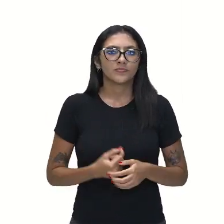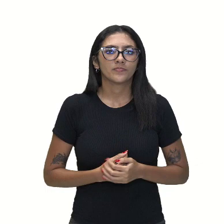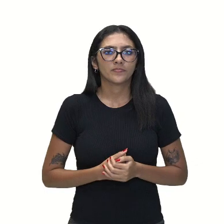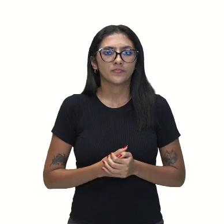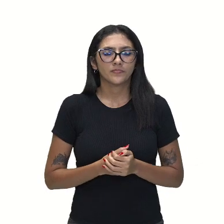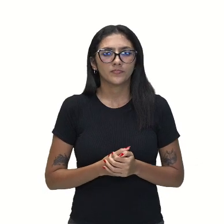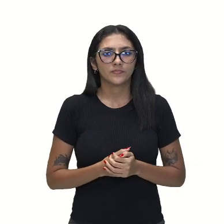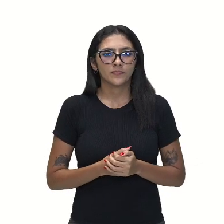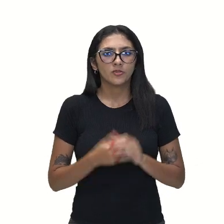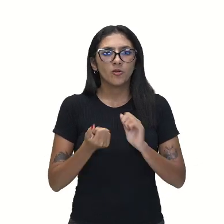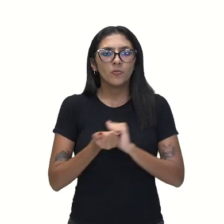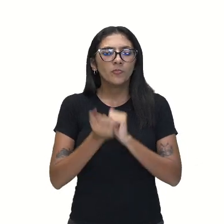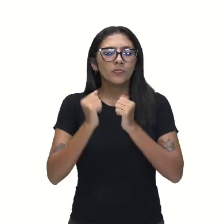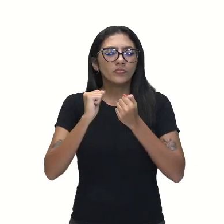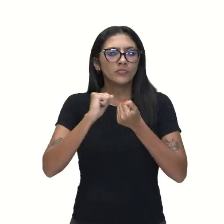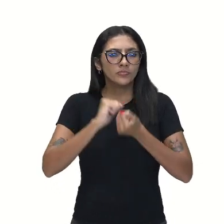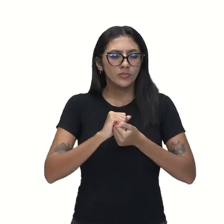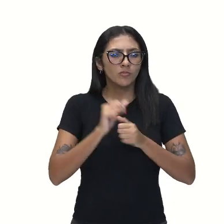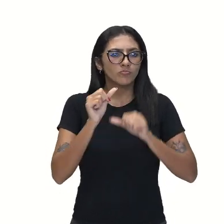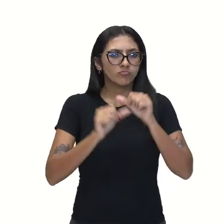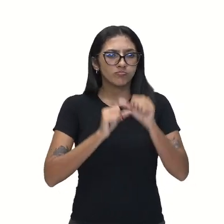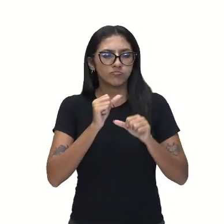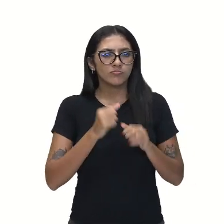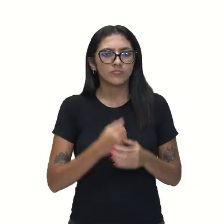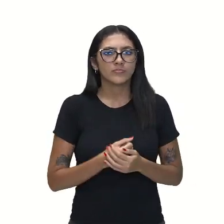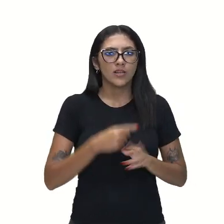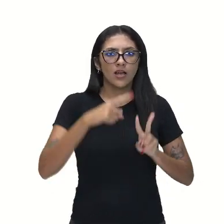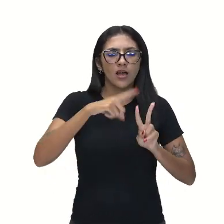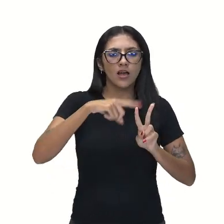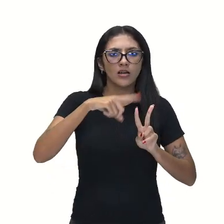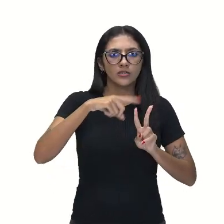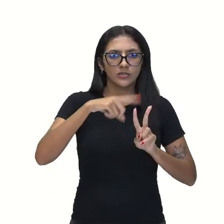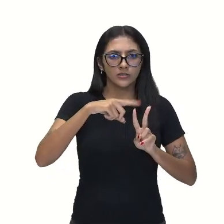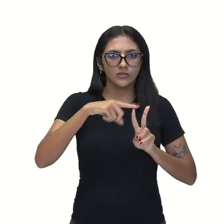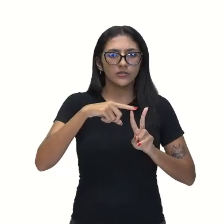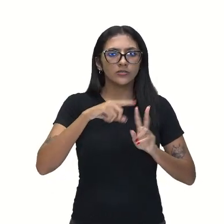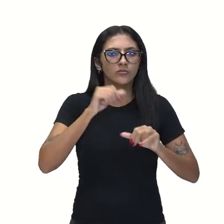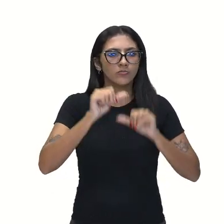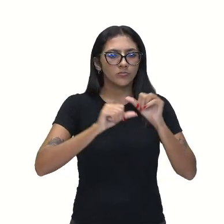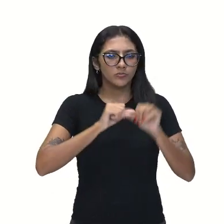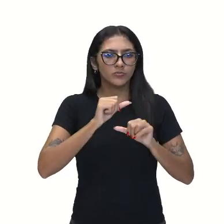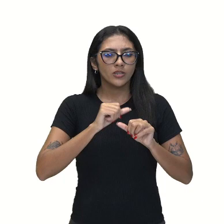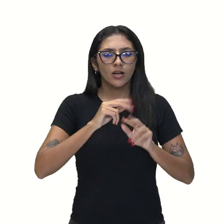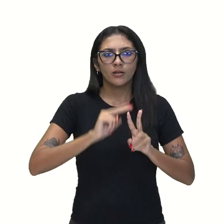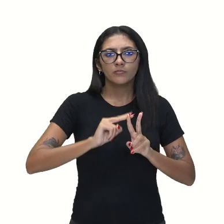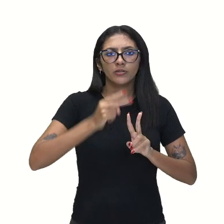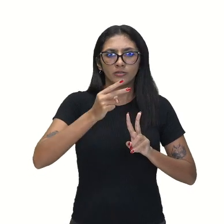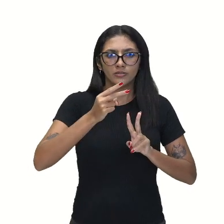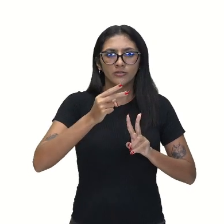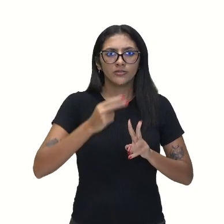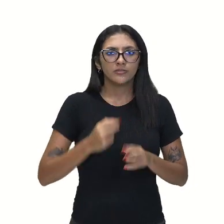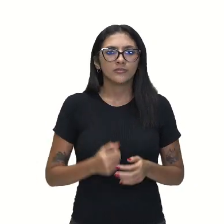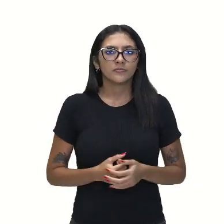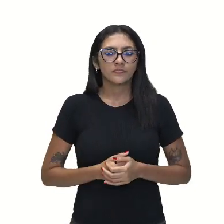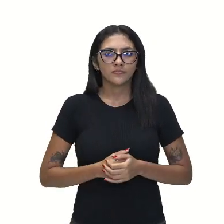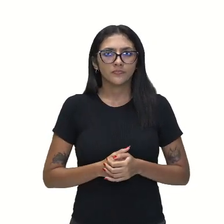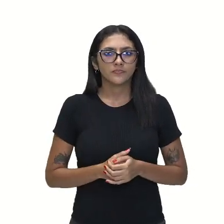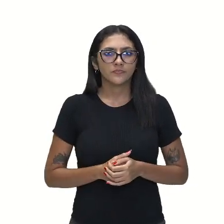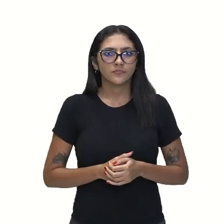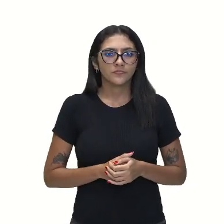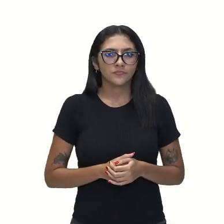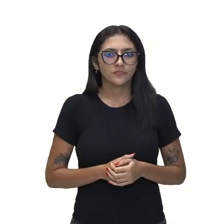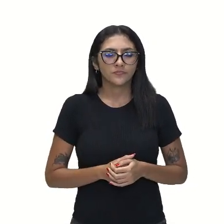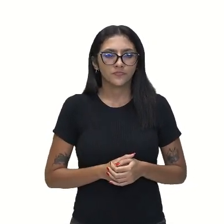transformar essa raiz cúbica de 7 numa potenciação, tá? Então vai